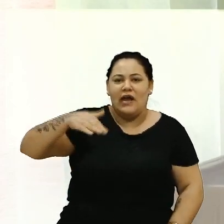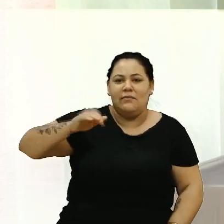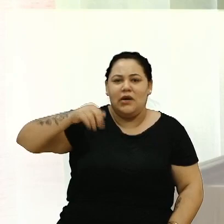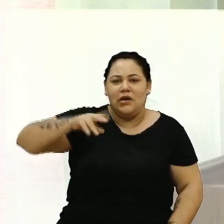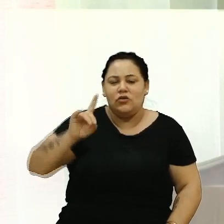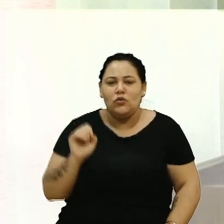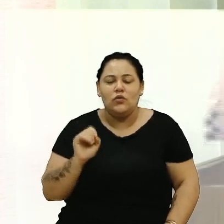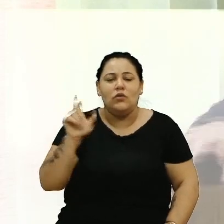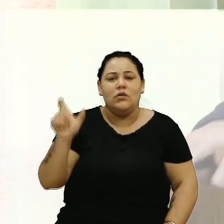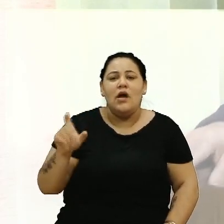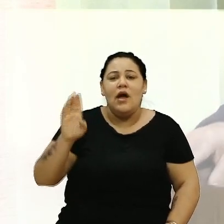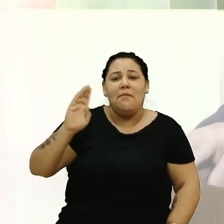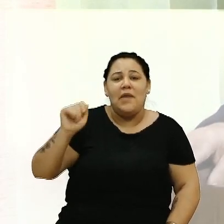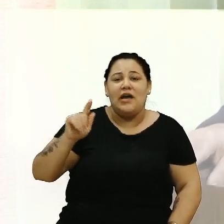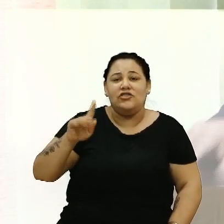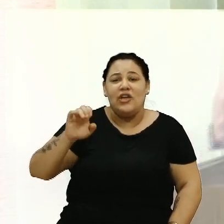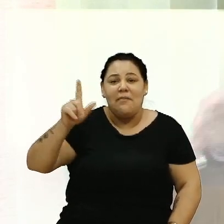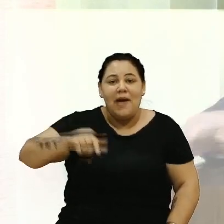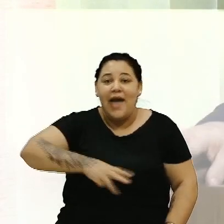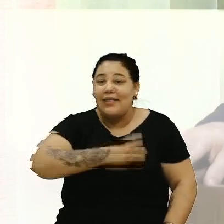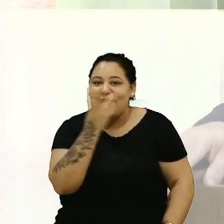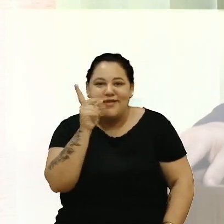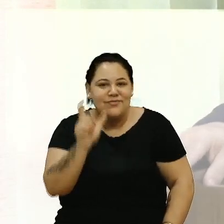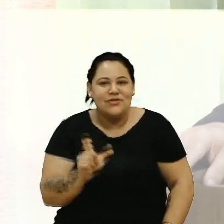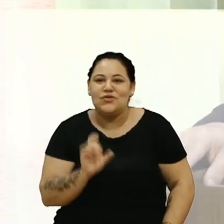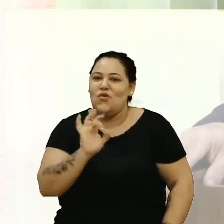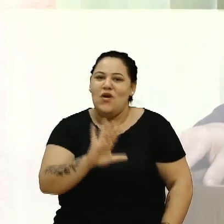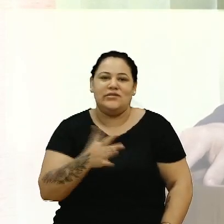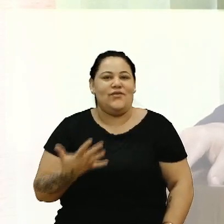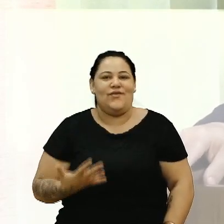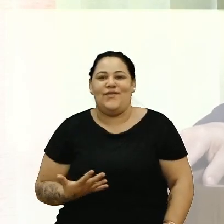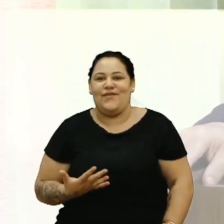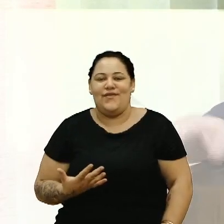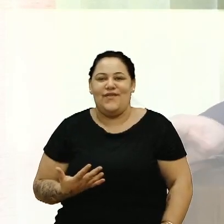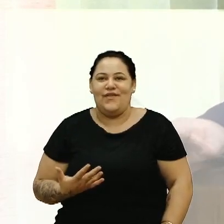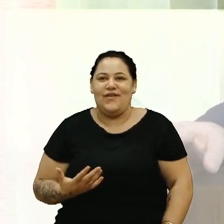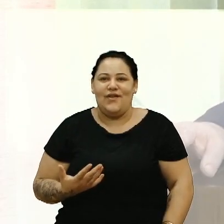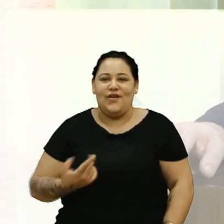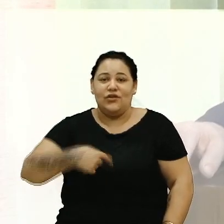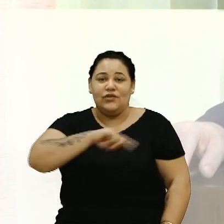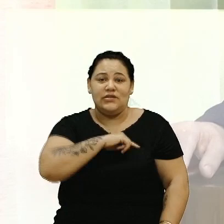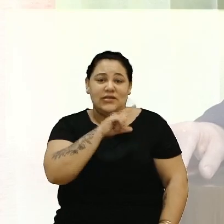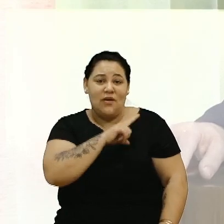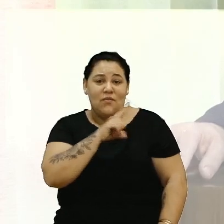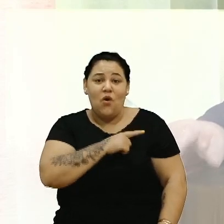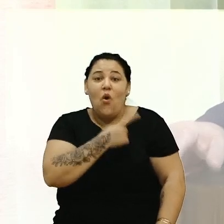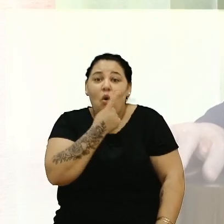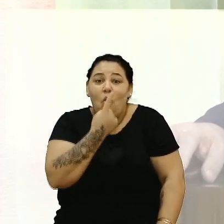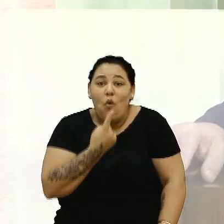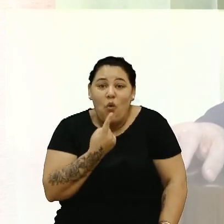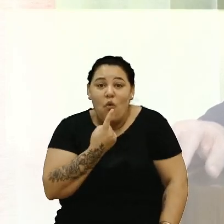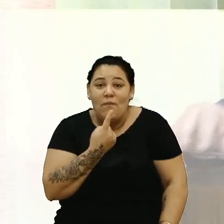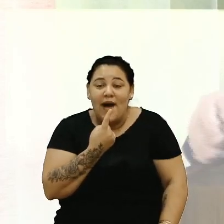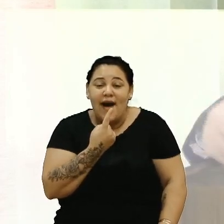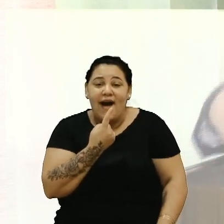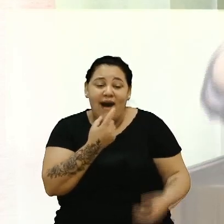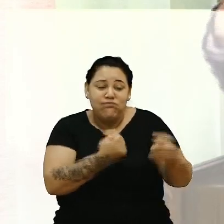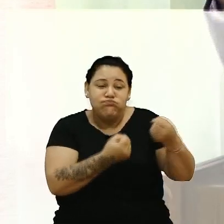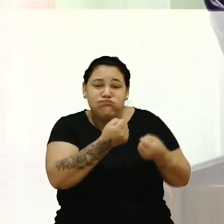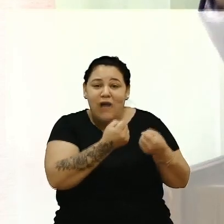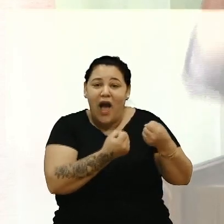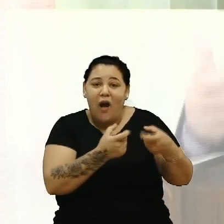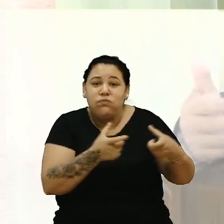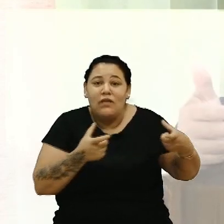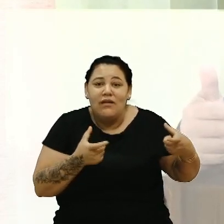mas são 3 pessoas. São 3 pessoas, né? Nós temos uma caminhonete e 3 pessoas para atender uma cidade de 500 mil habitantes. Então, urge a